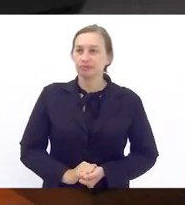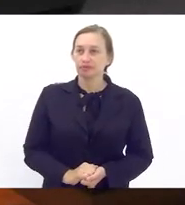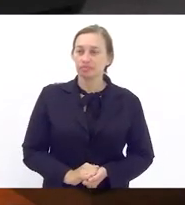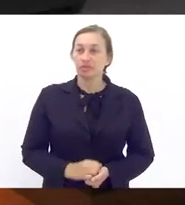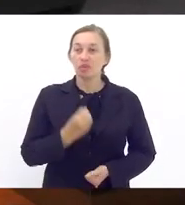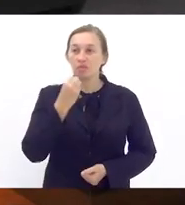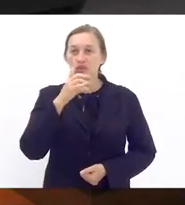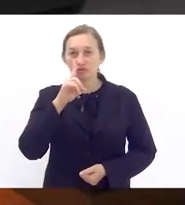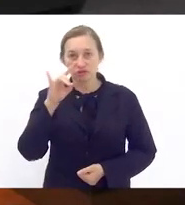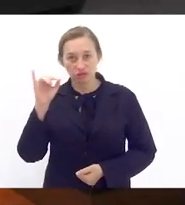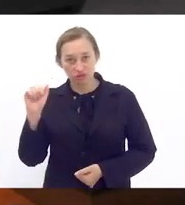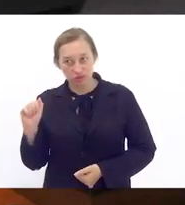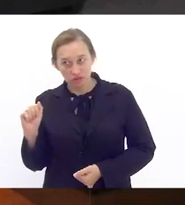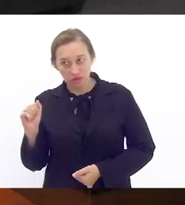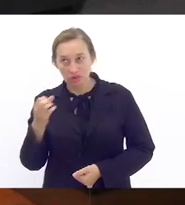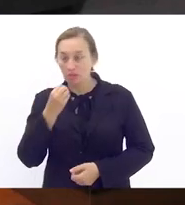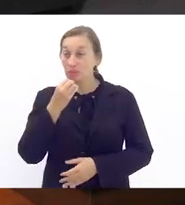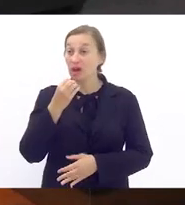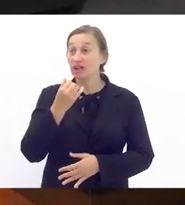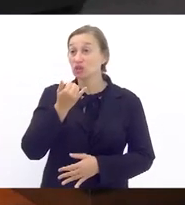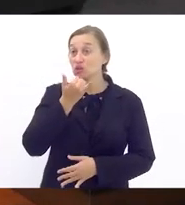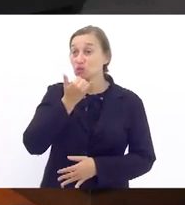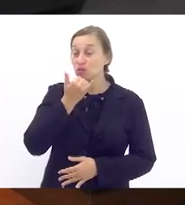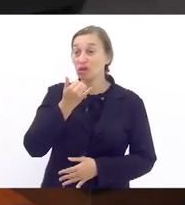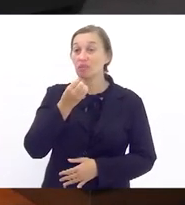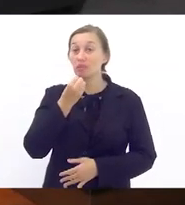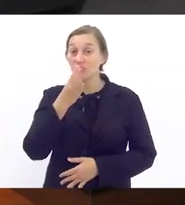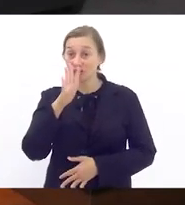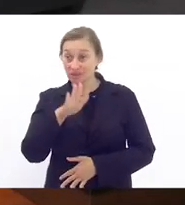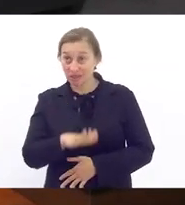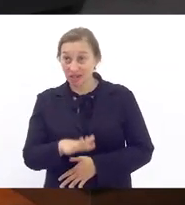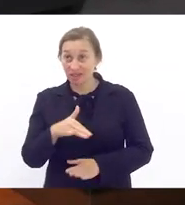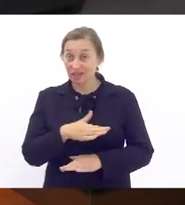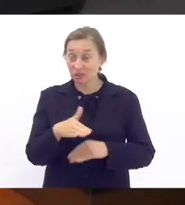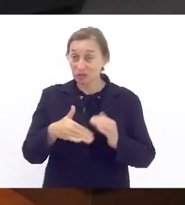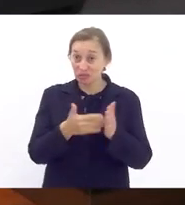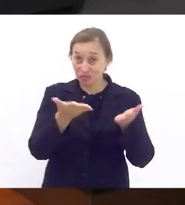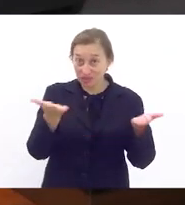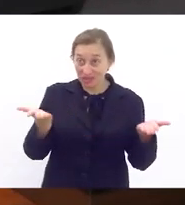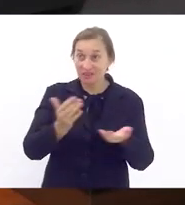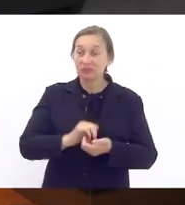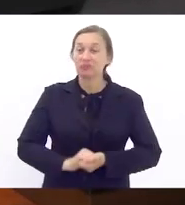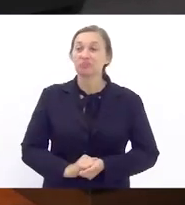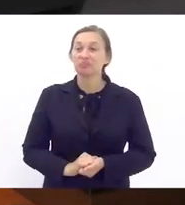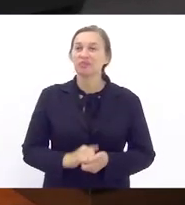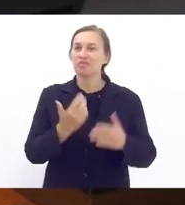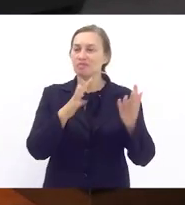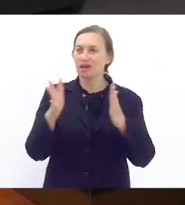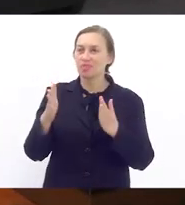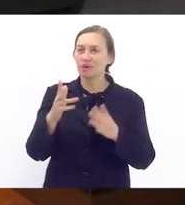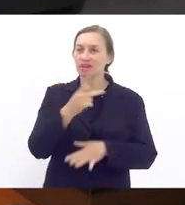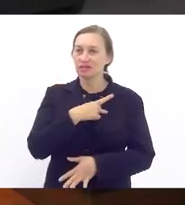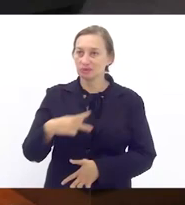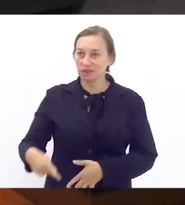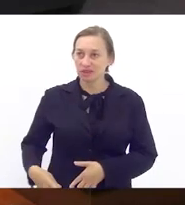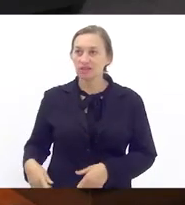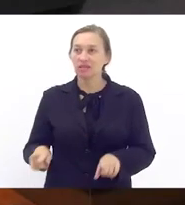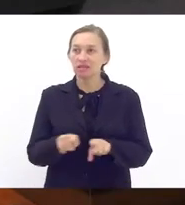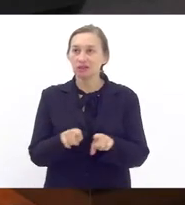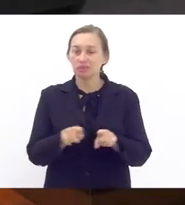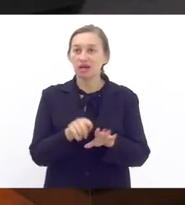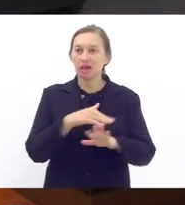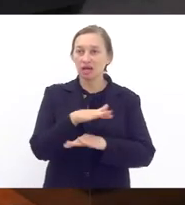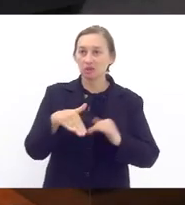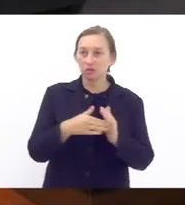Bom dia, ou boa tarde já. Boa tarde. Boa tarde a todos. Cumprimento o presidente, assim cumprimento todos